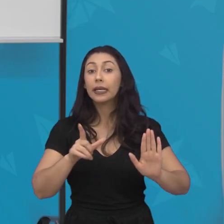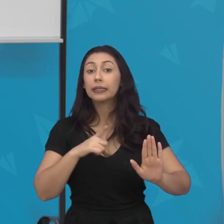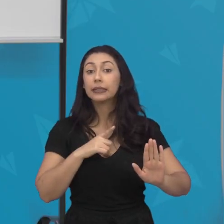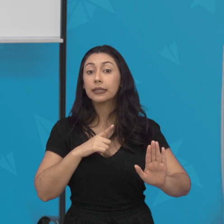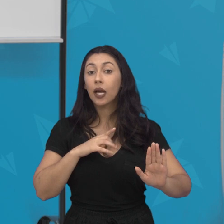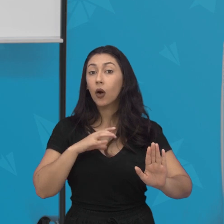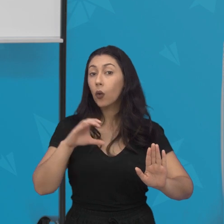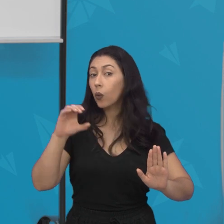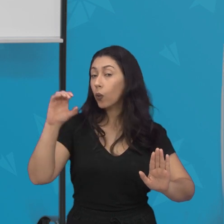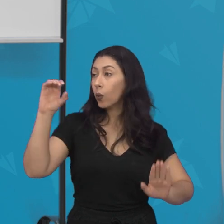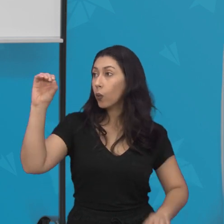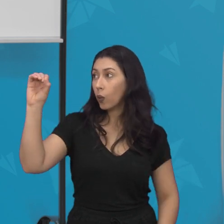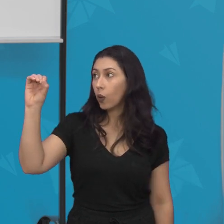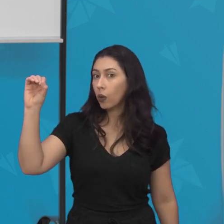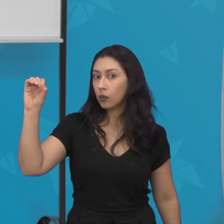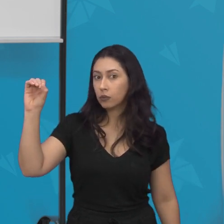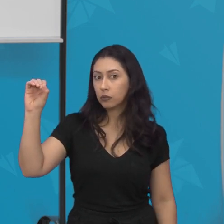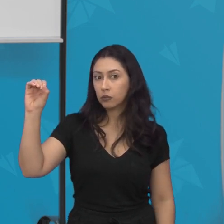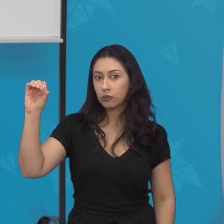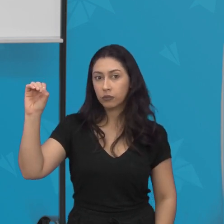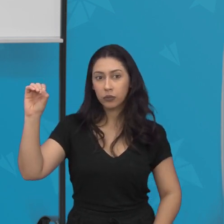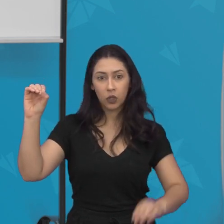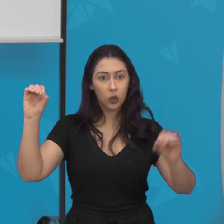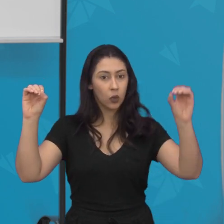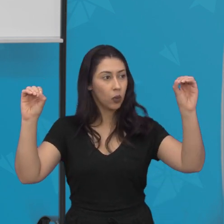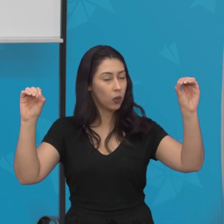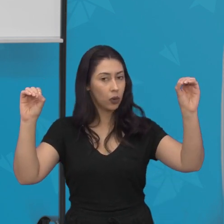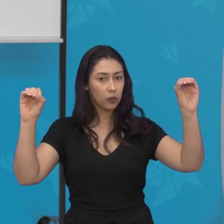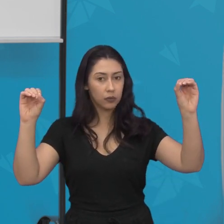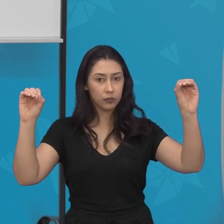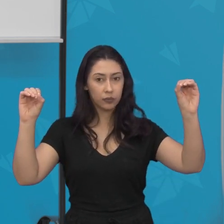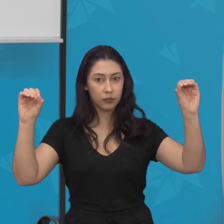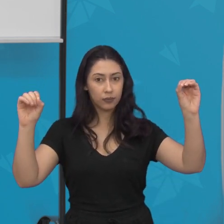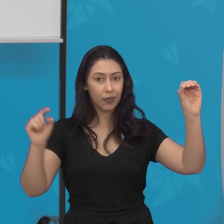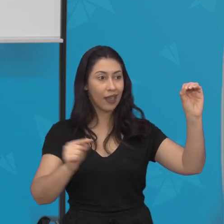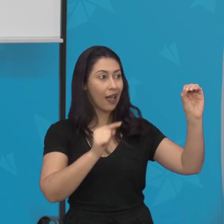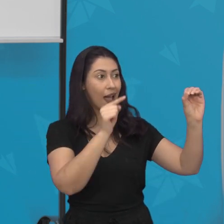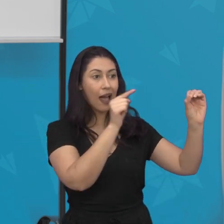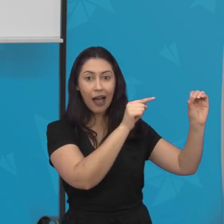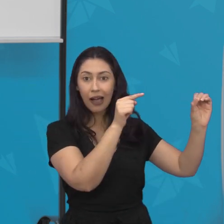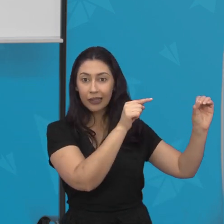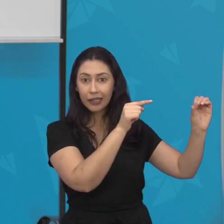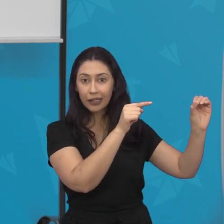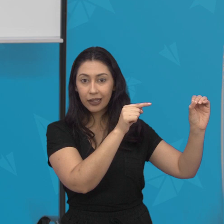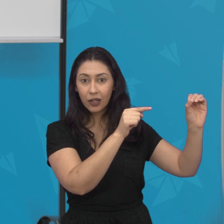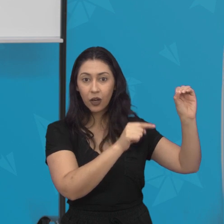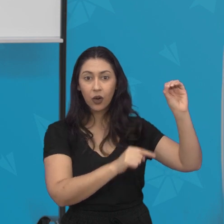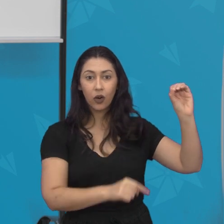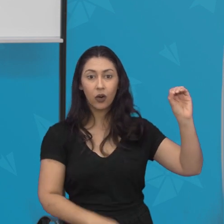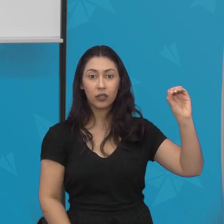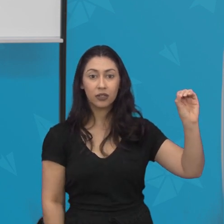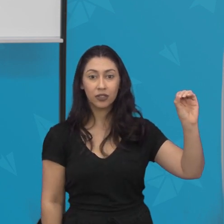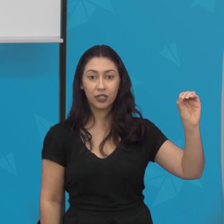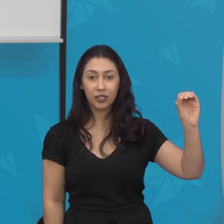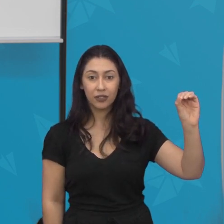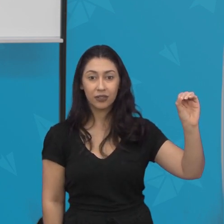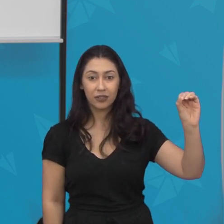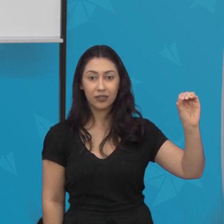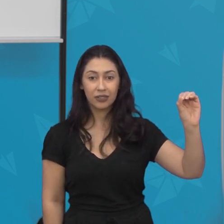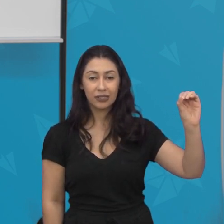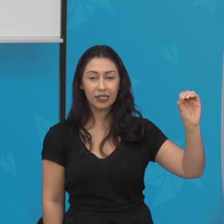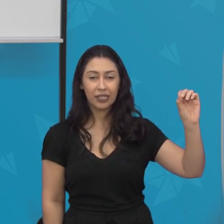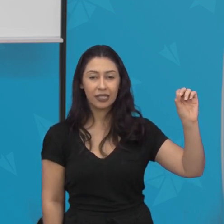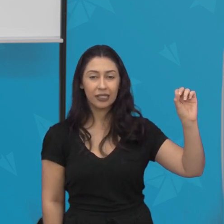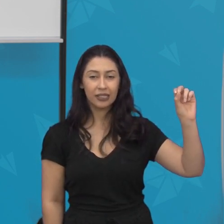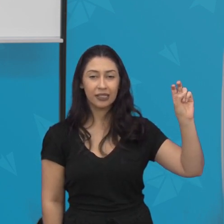agora. Ali daquele lado, por exemplo, está dando 5 oxigênios, né? Tem 4 aqui junto com o sódio. Sódio e enxofre,